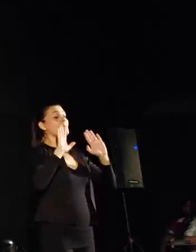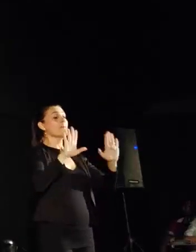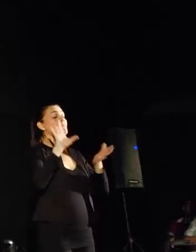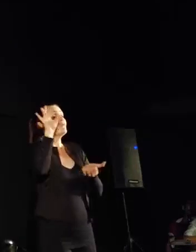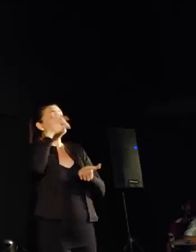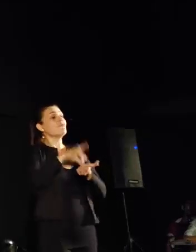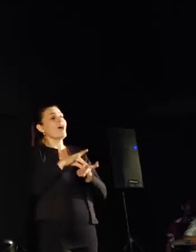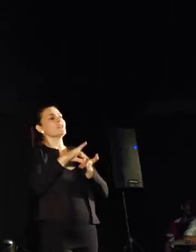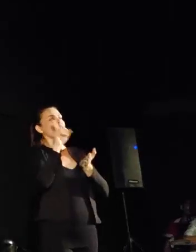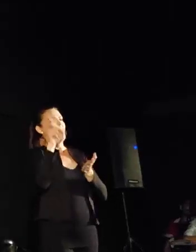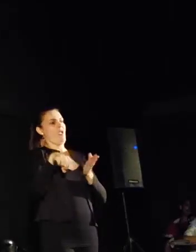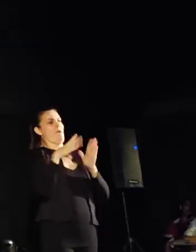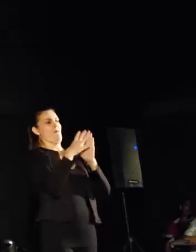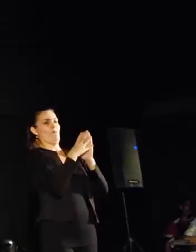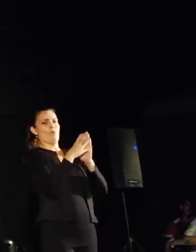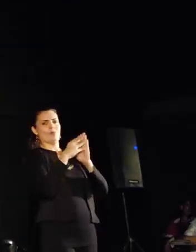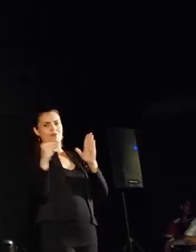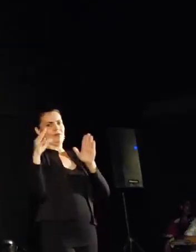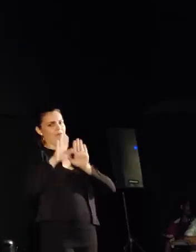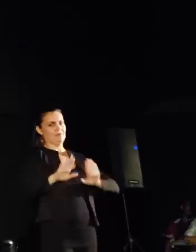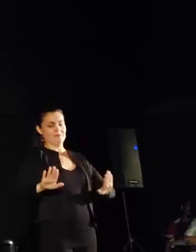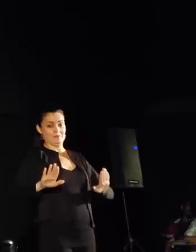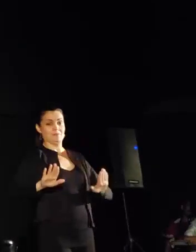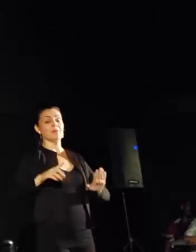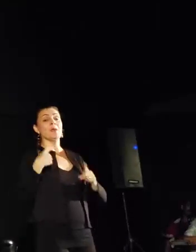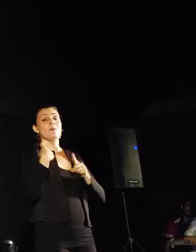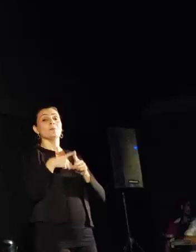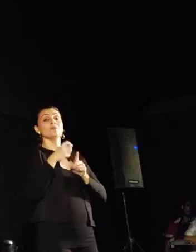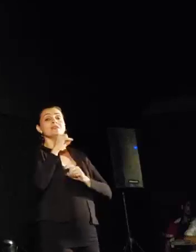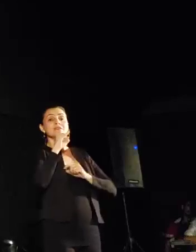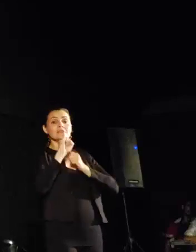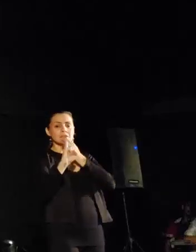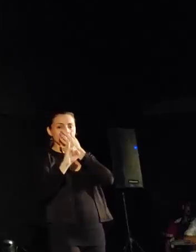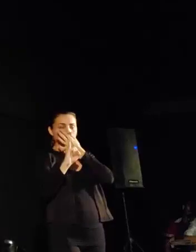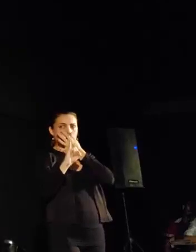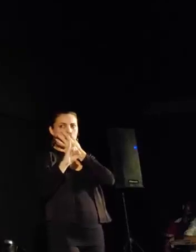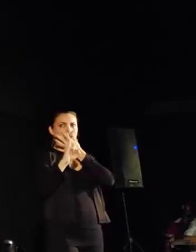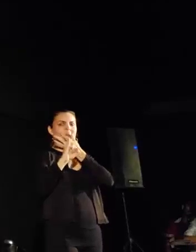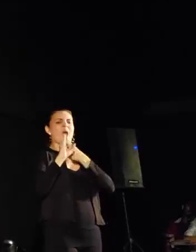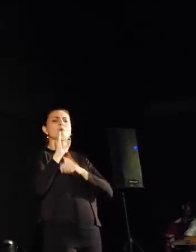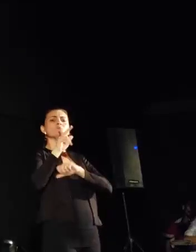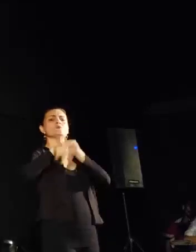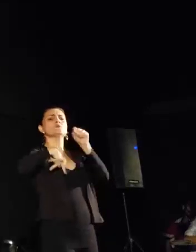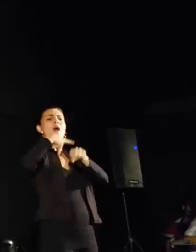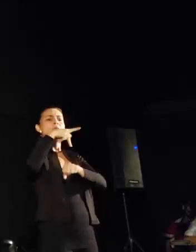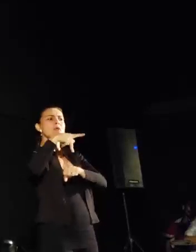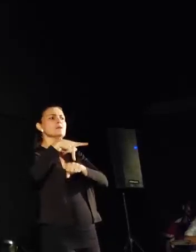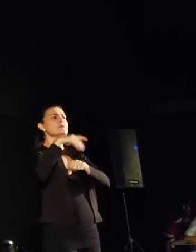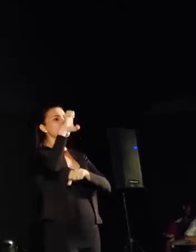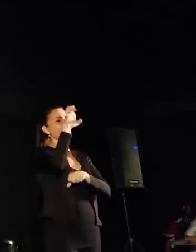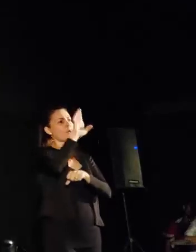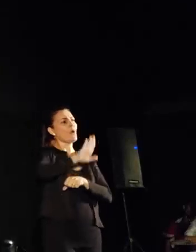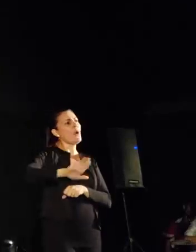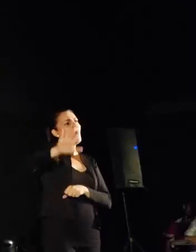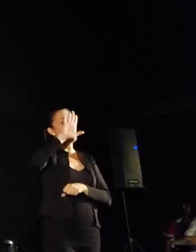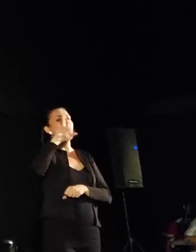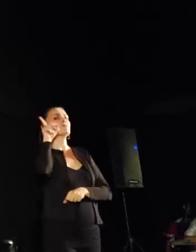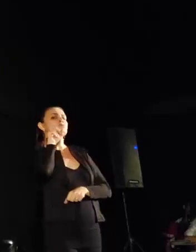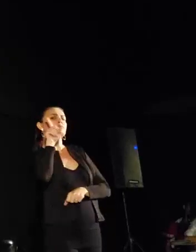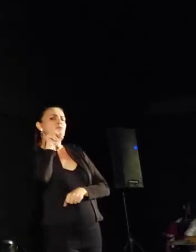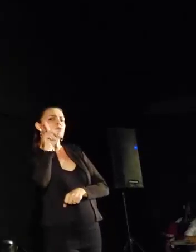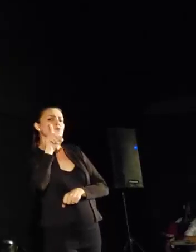este é o modelo. Por quê? Porque se os países, né, do eixo, Europa, Estados Unidos,